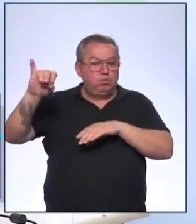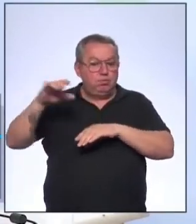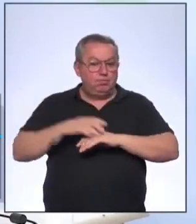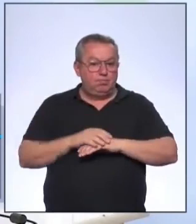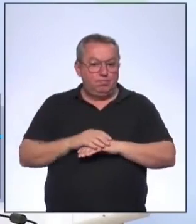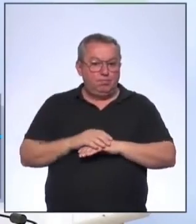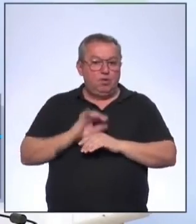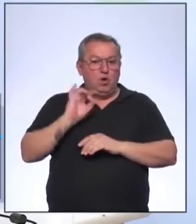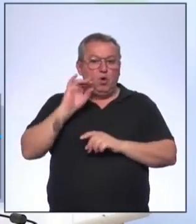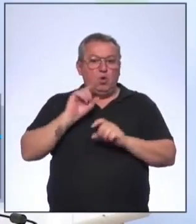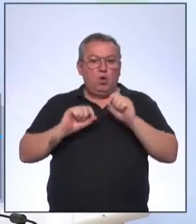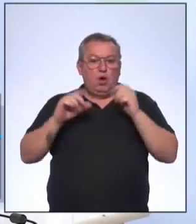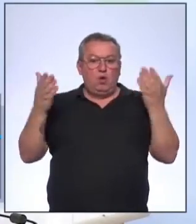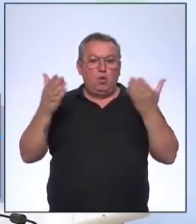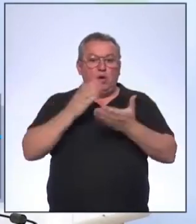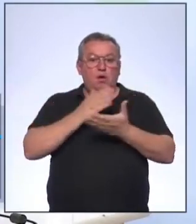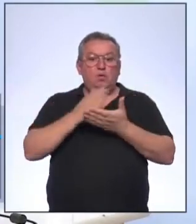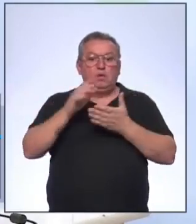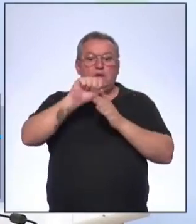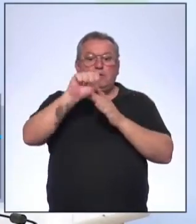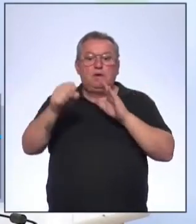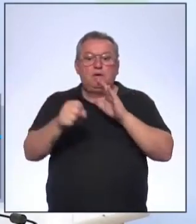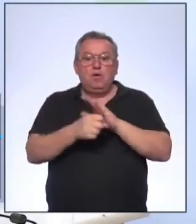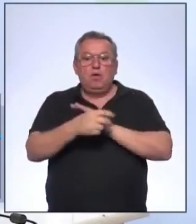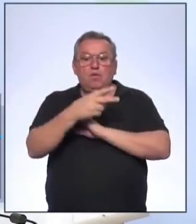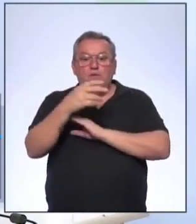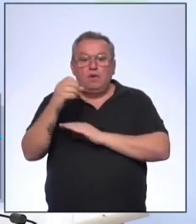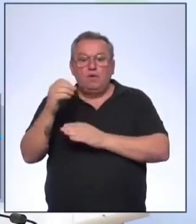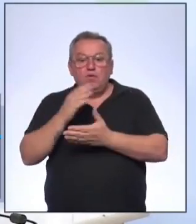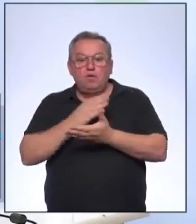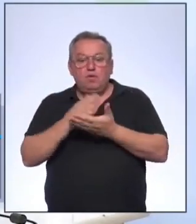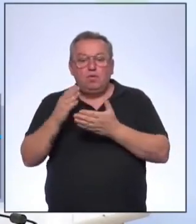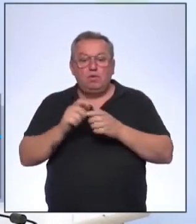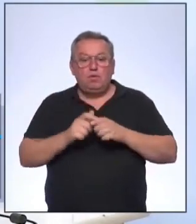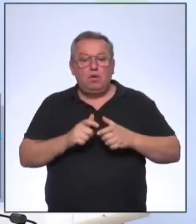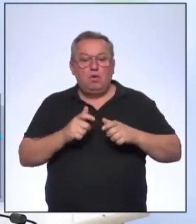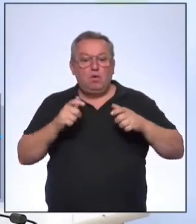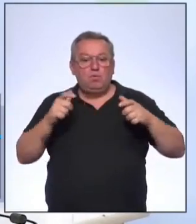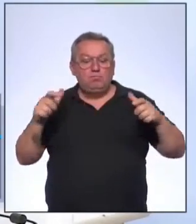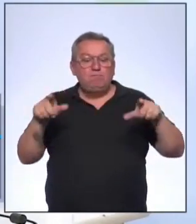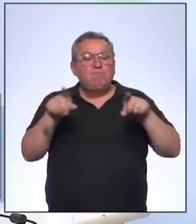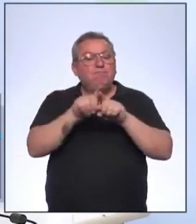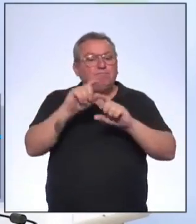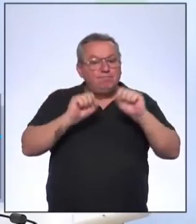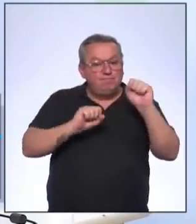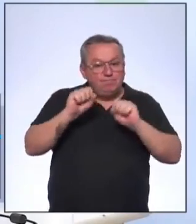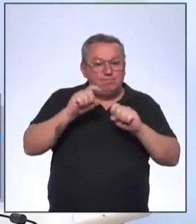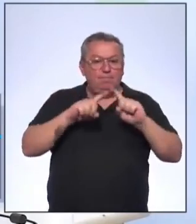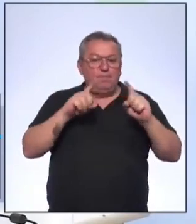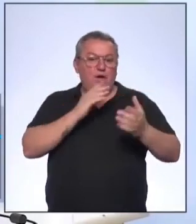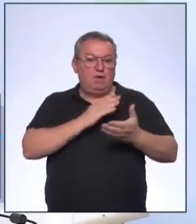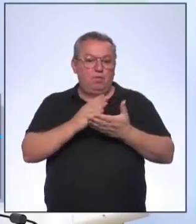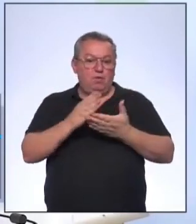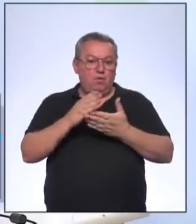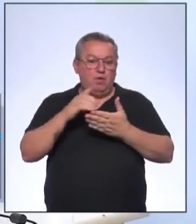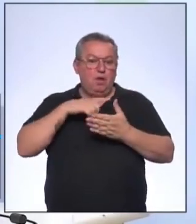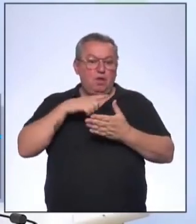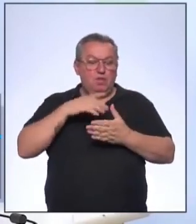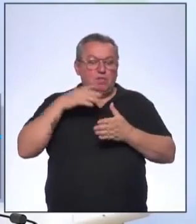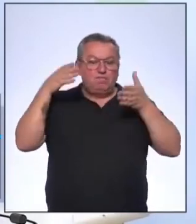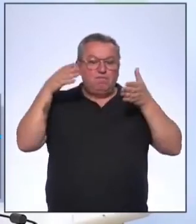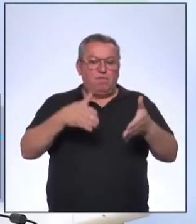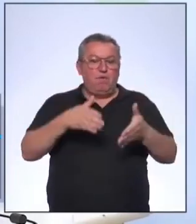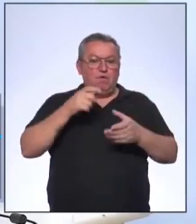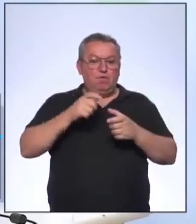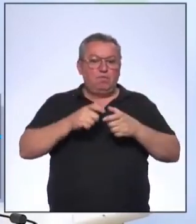agora, só no início do século XX, que começou a expandir a industrialização e aí começou a ter uma concentração